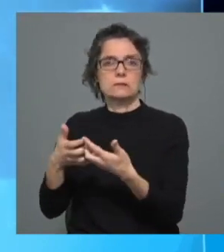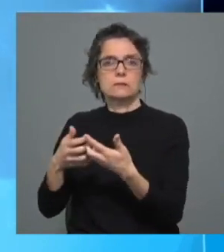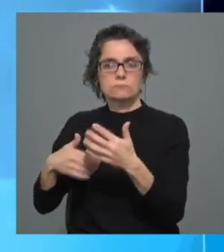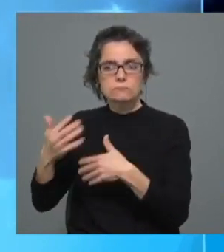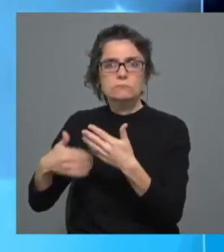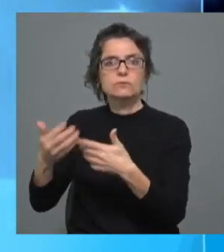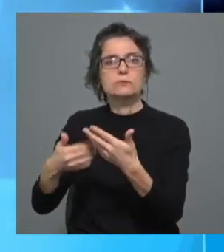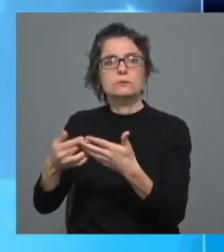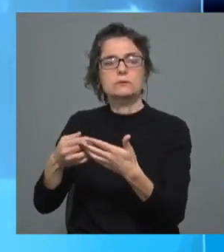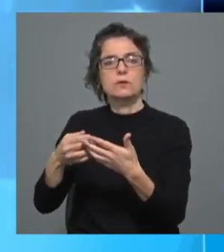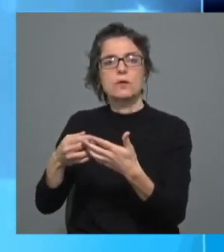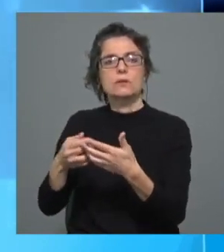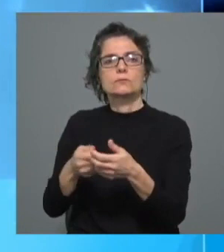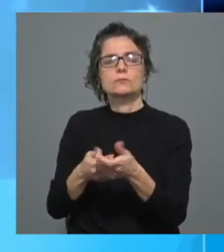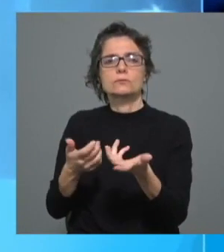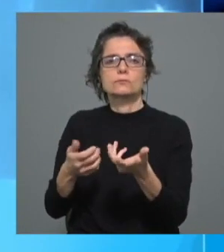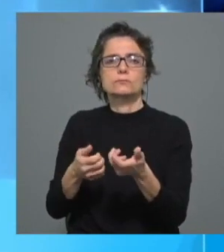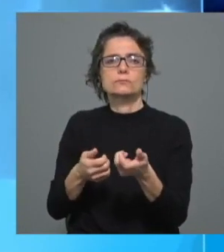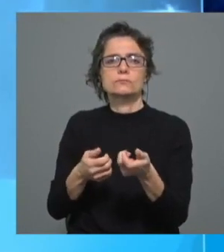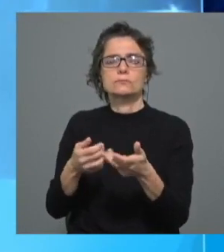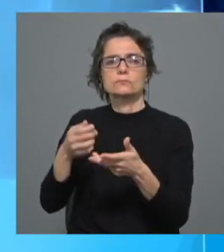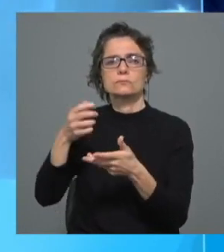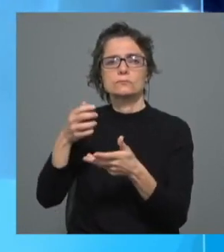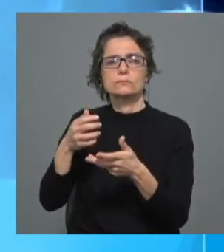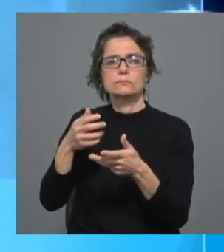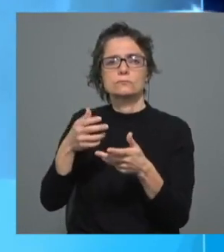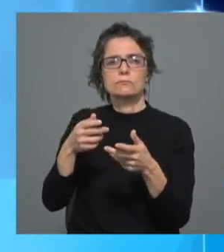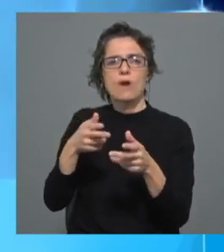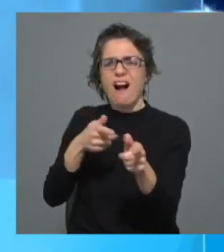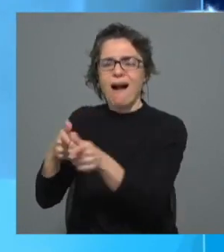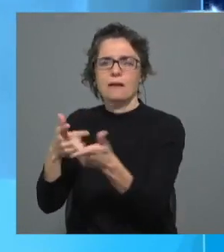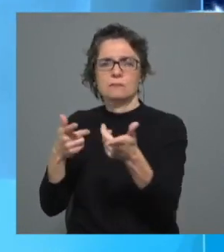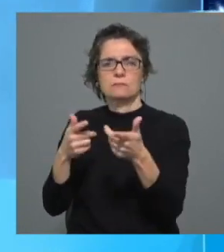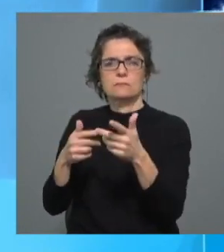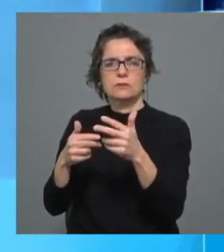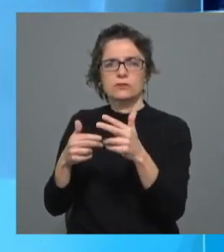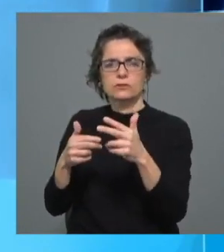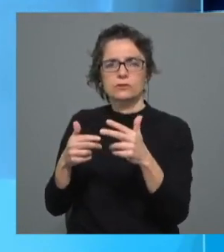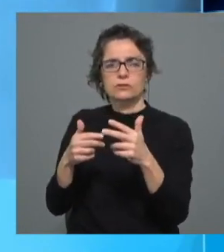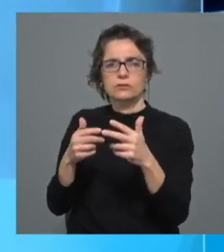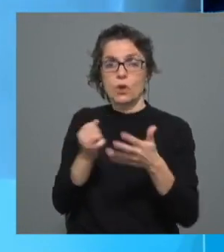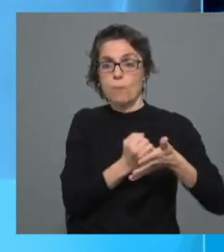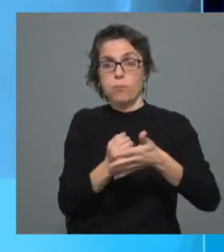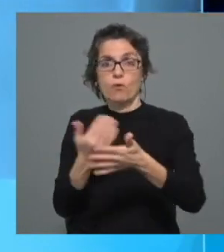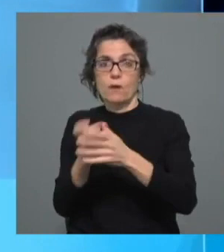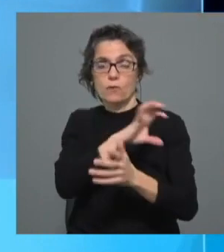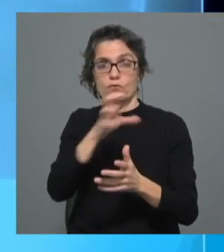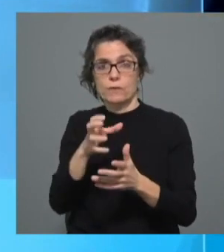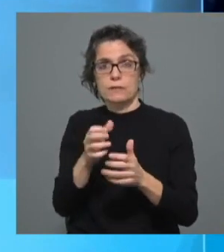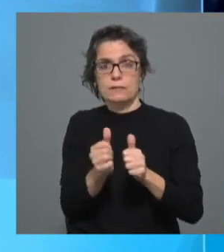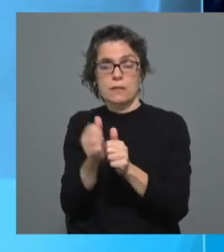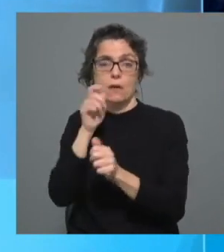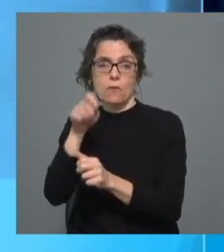crescente armamento, também sobretudo por parte da Ucrânia, nos aliados. Que ameaça pode constituir